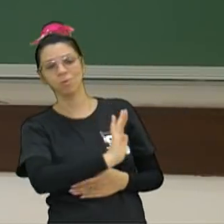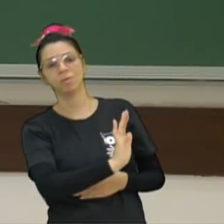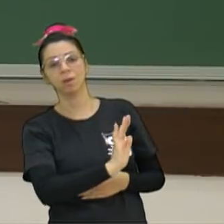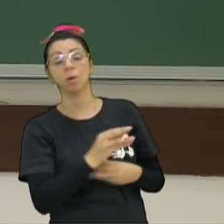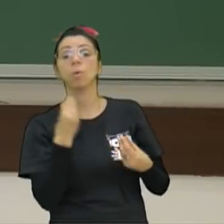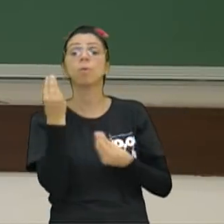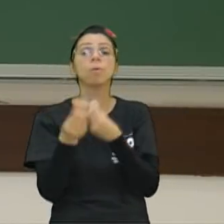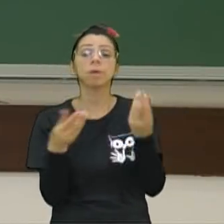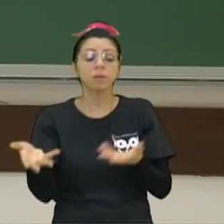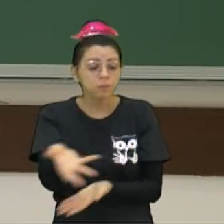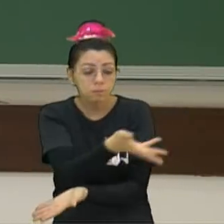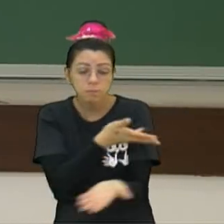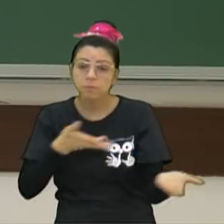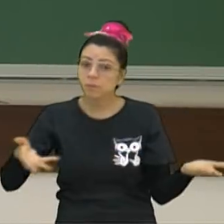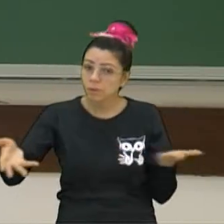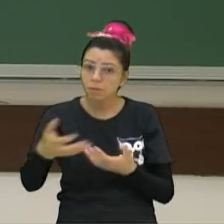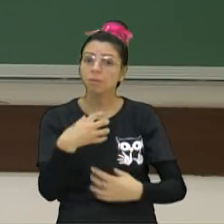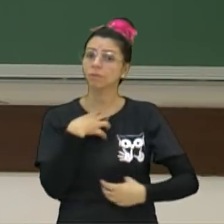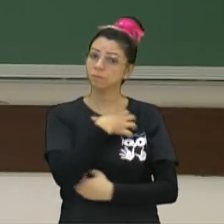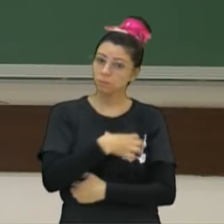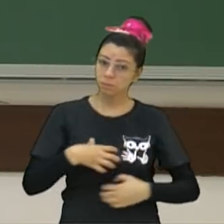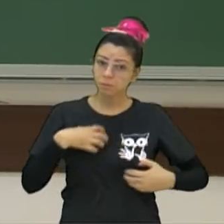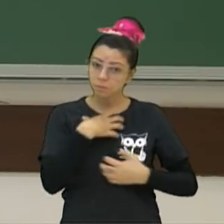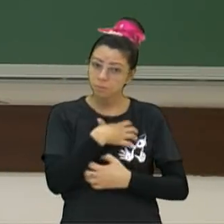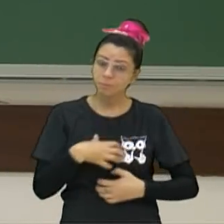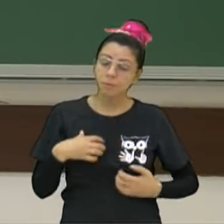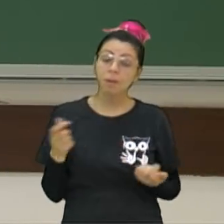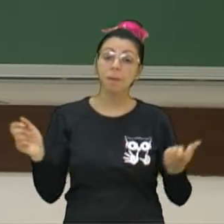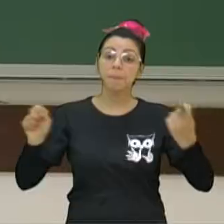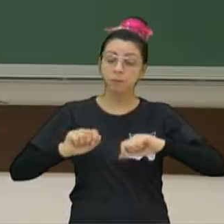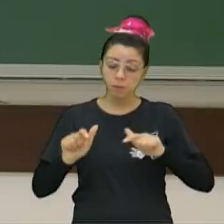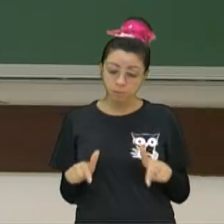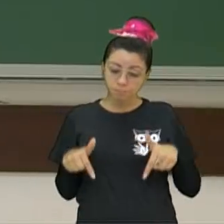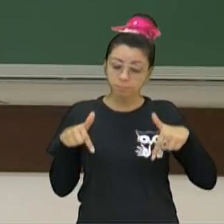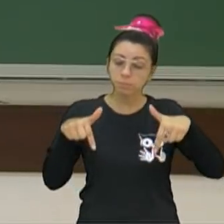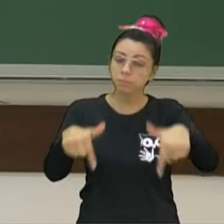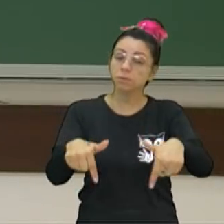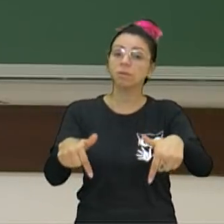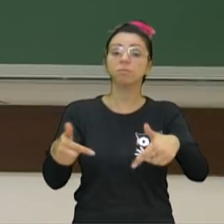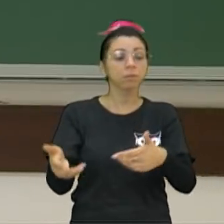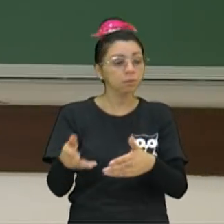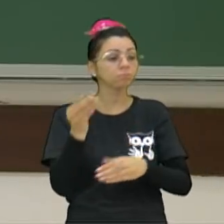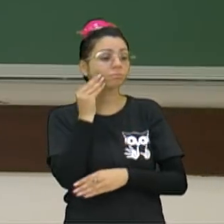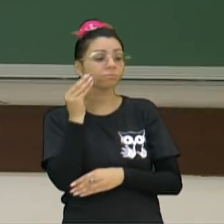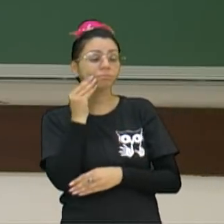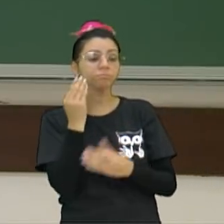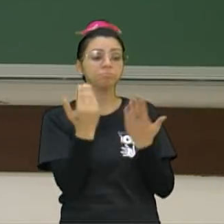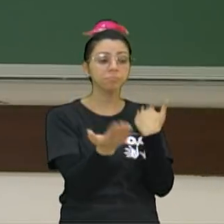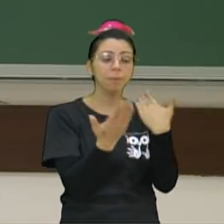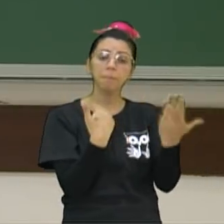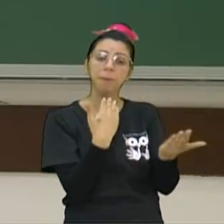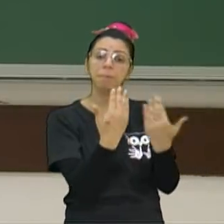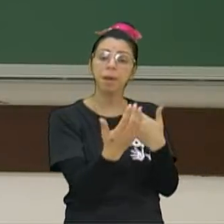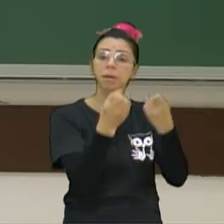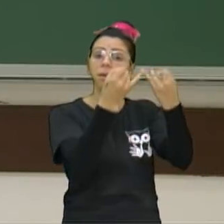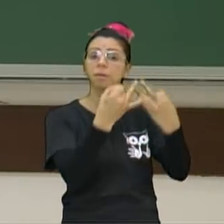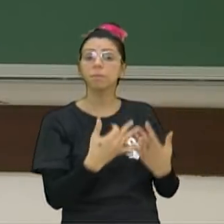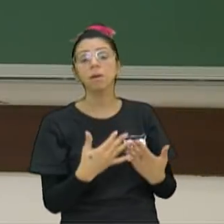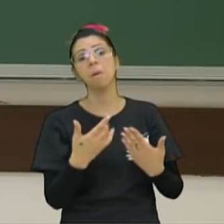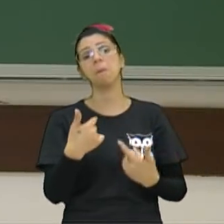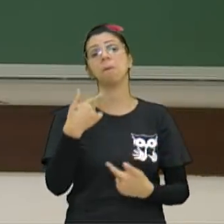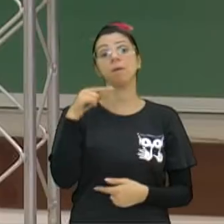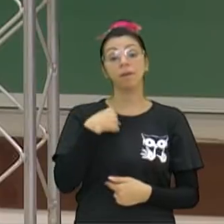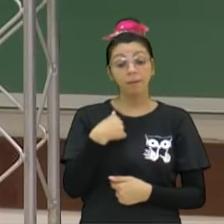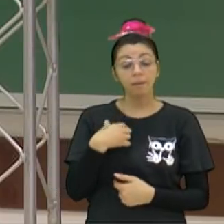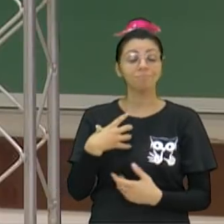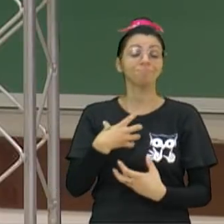gente vai mediar isso? Se isso está incomodando, a gente tem que agir com assertividade, né? Tentar, por meio do diálogo, estabelecer ali